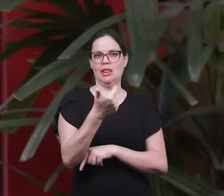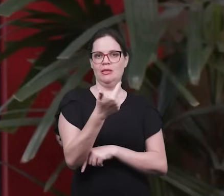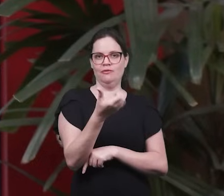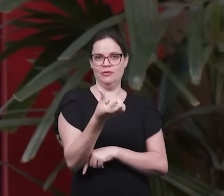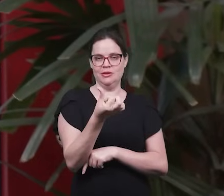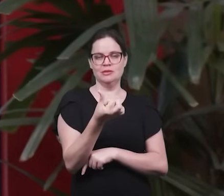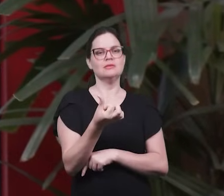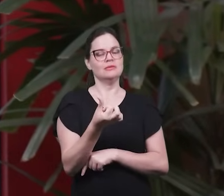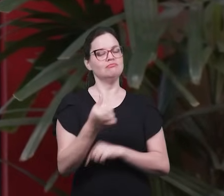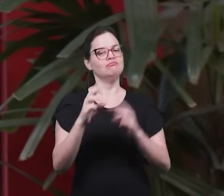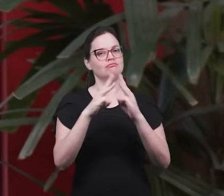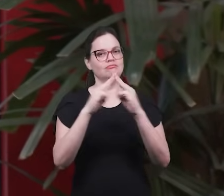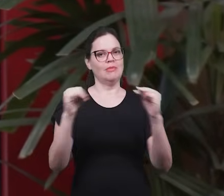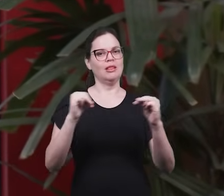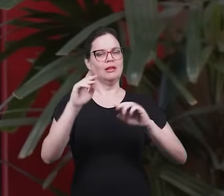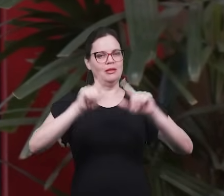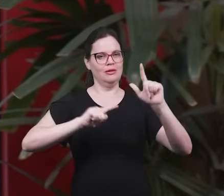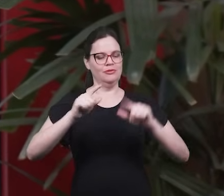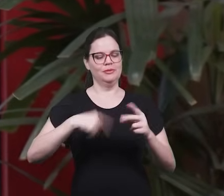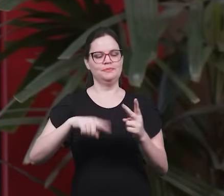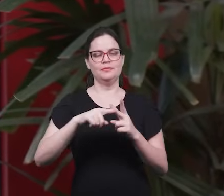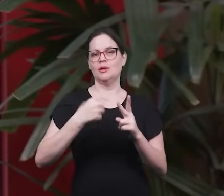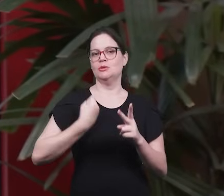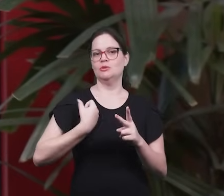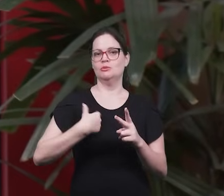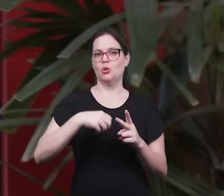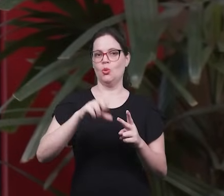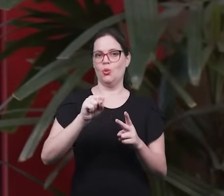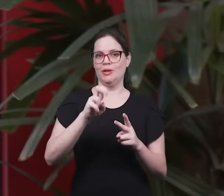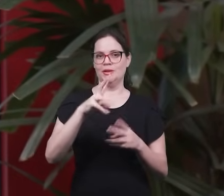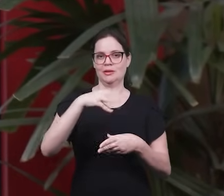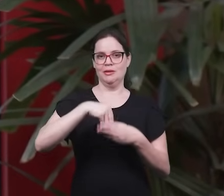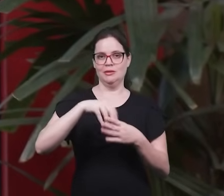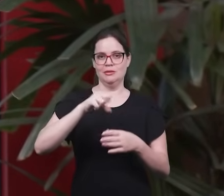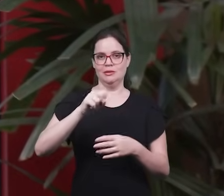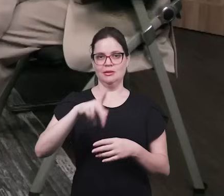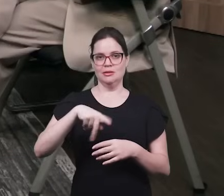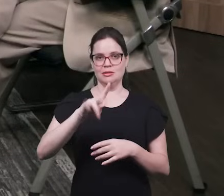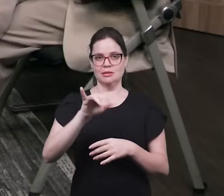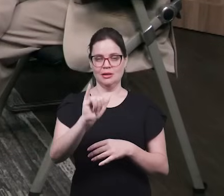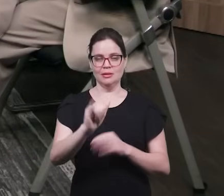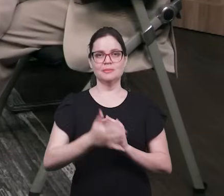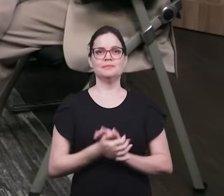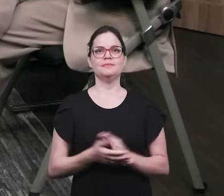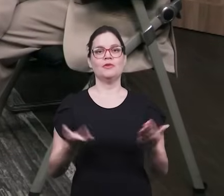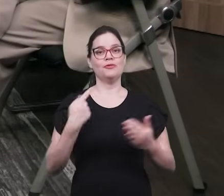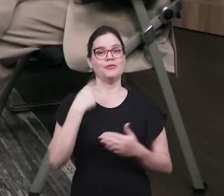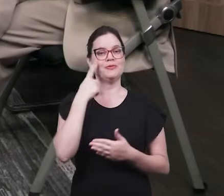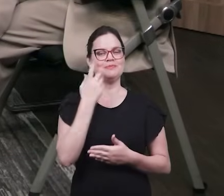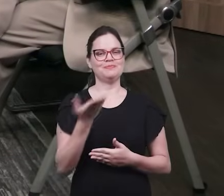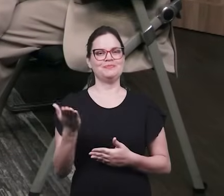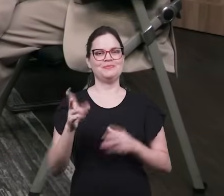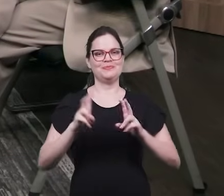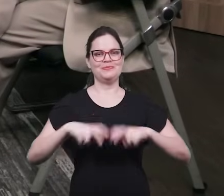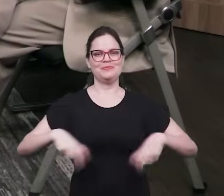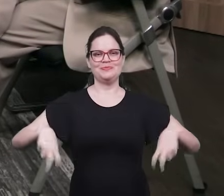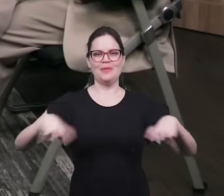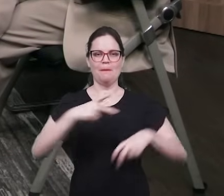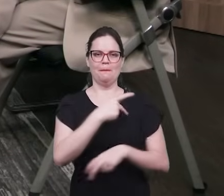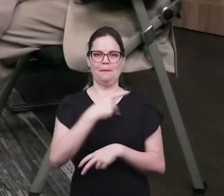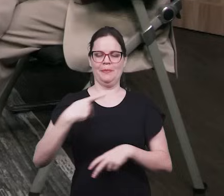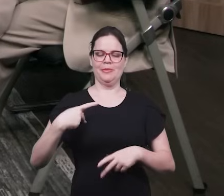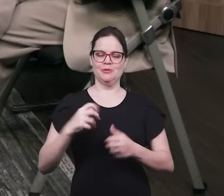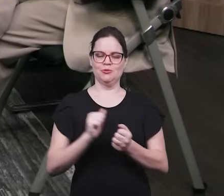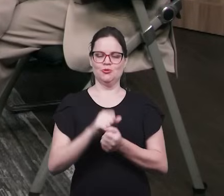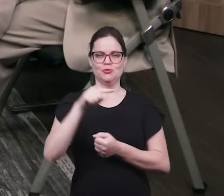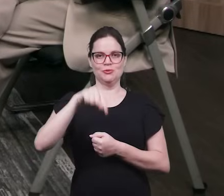RO da Embratel, TV Manaim, e pelo canal 85 da Sky Livre. E agora você vê os pastores que estamos presentes hoje aqui